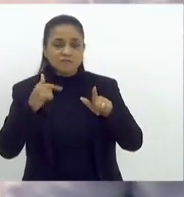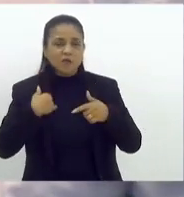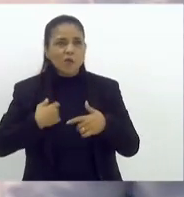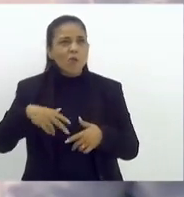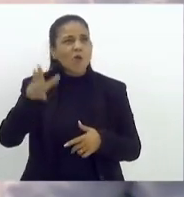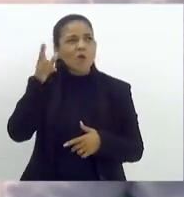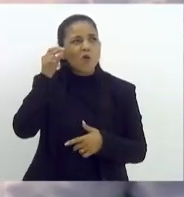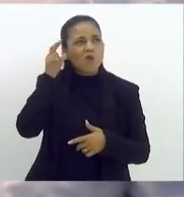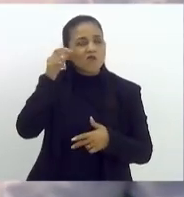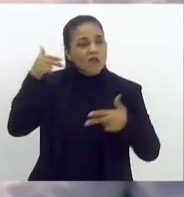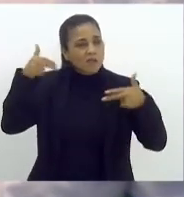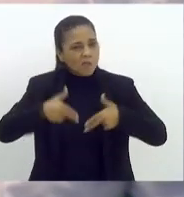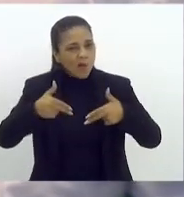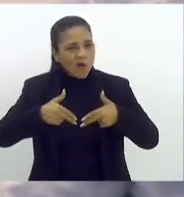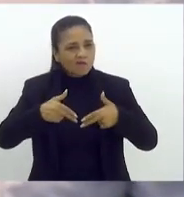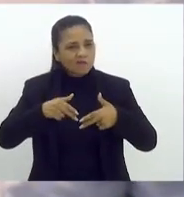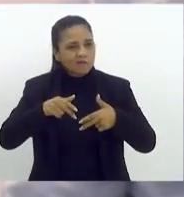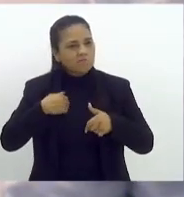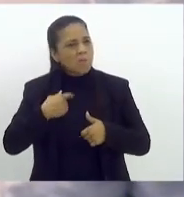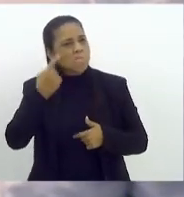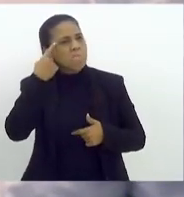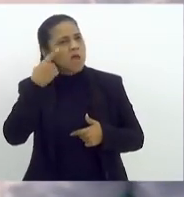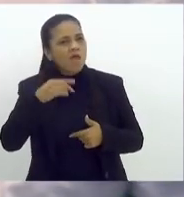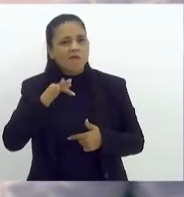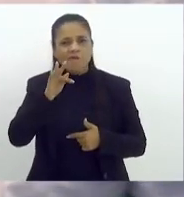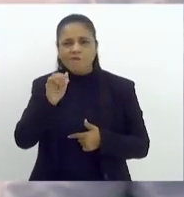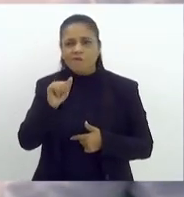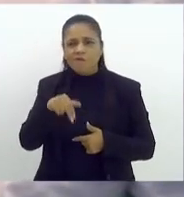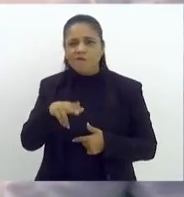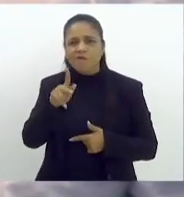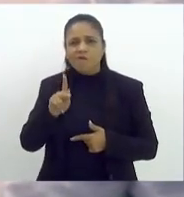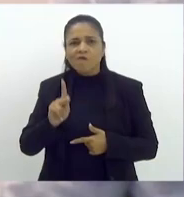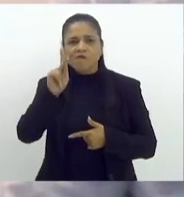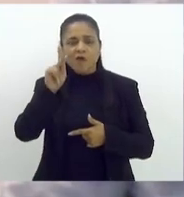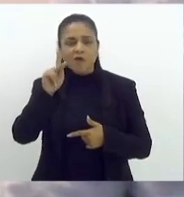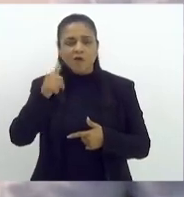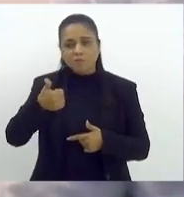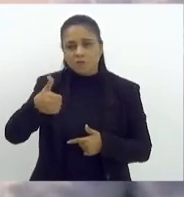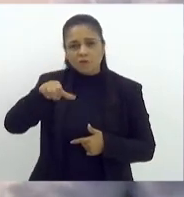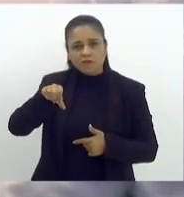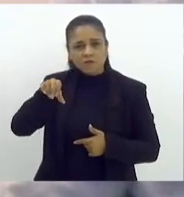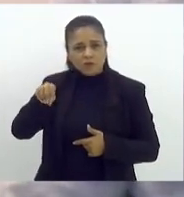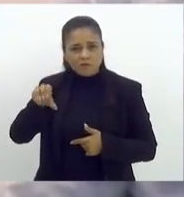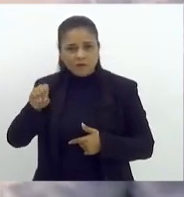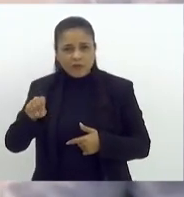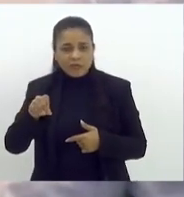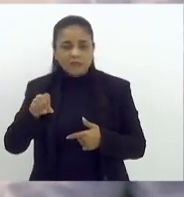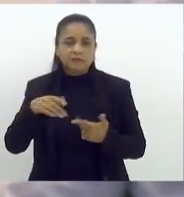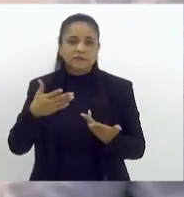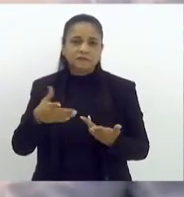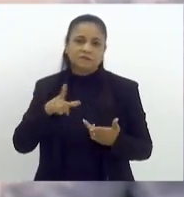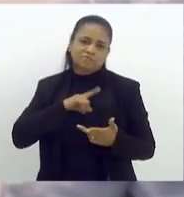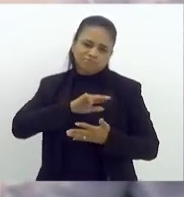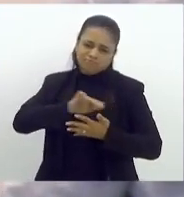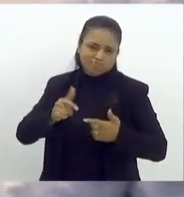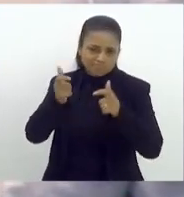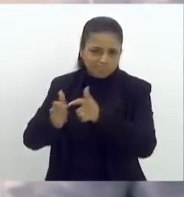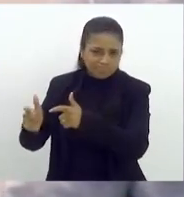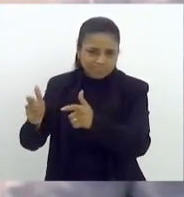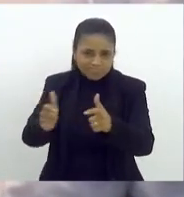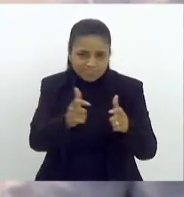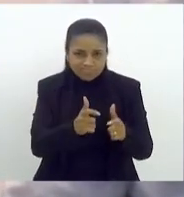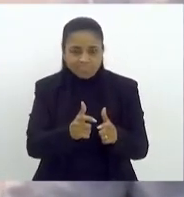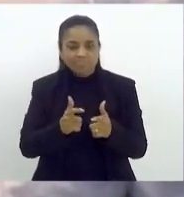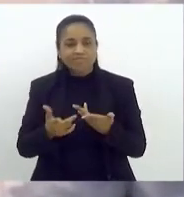hip hop achando que era funk em 90 no baile funk e se automed super sarnic tio